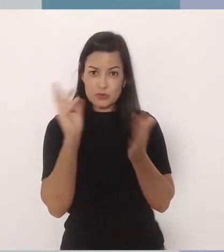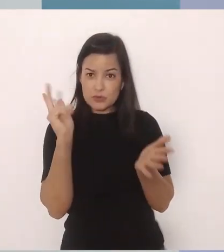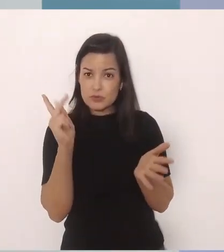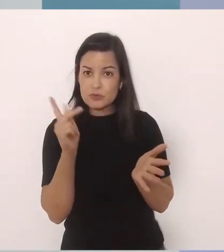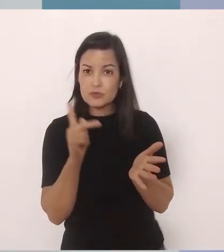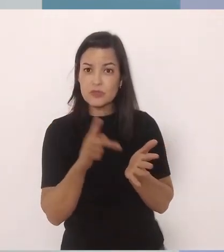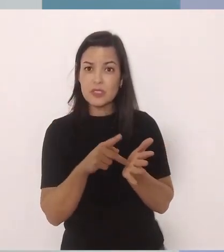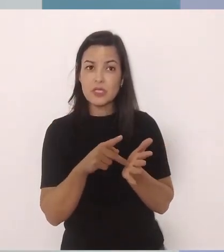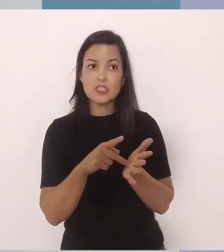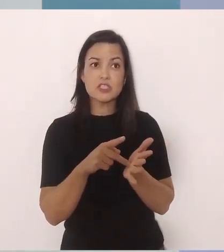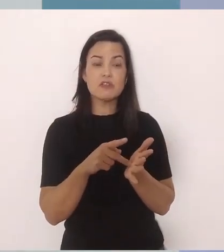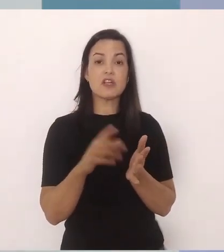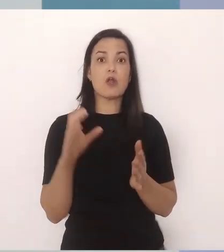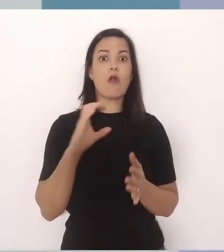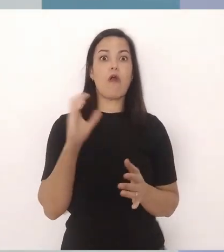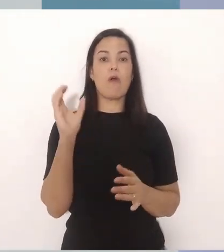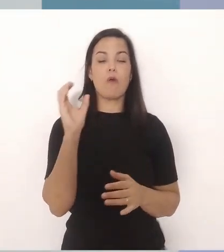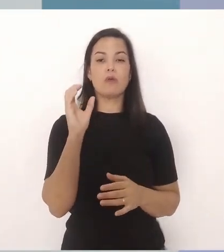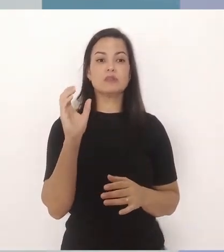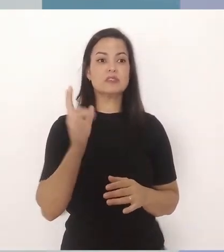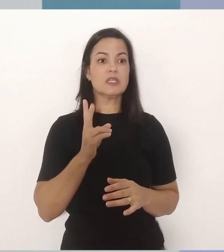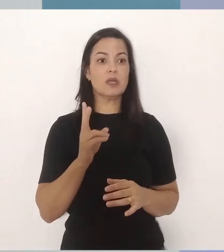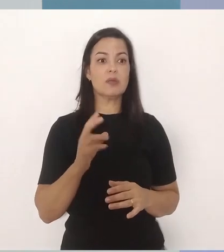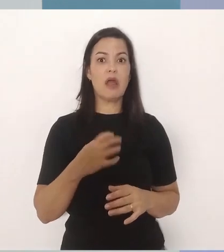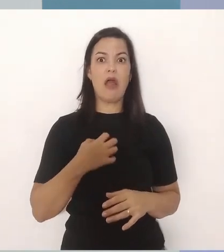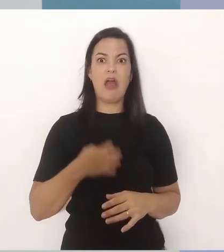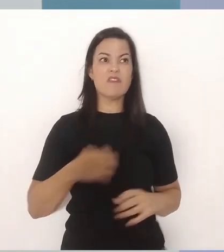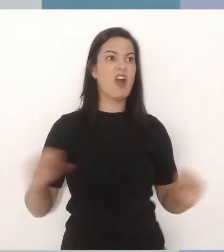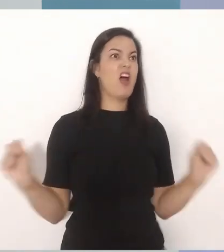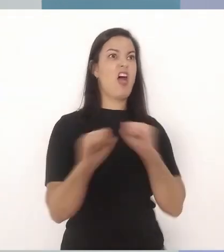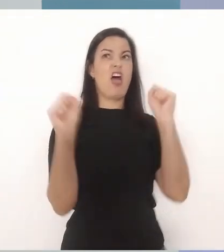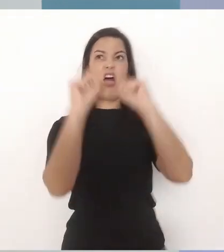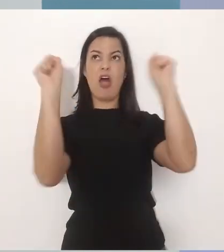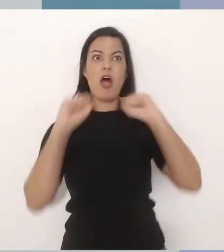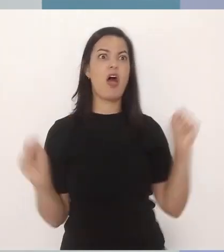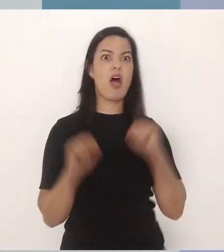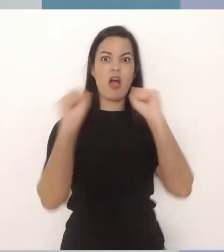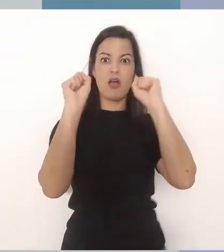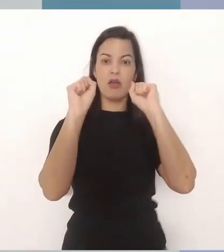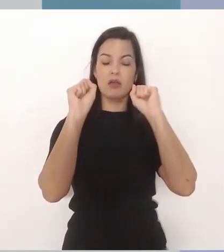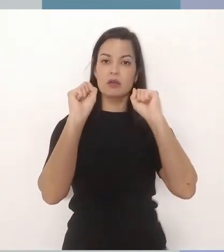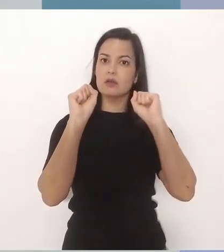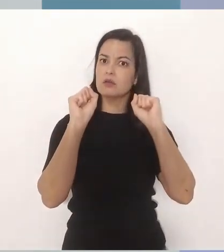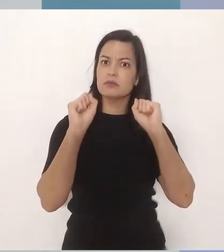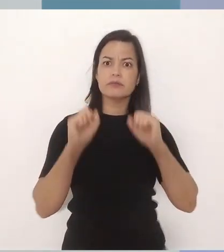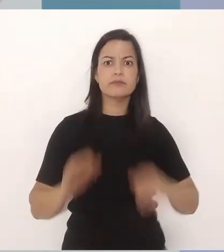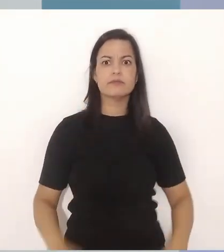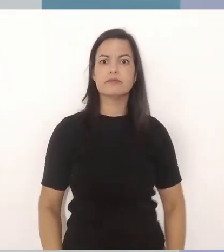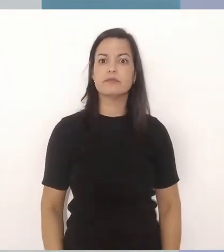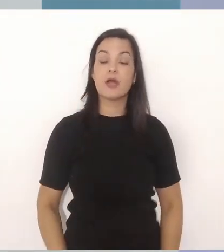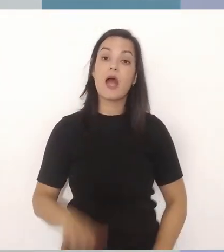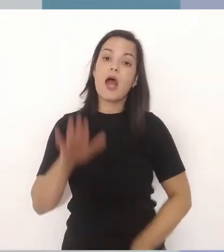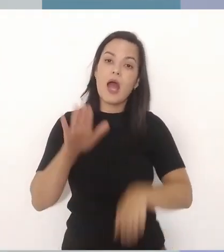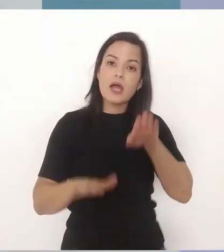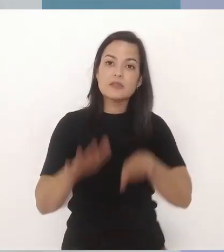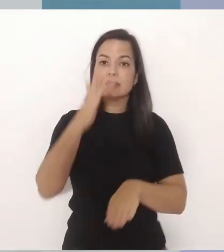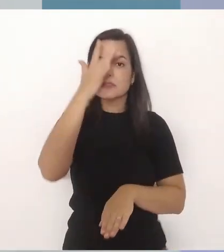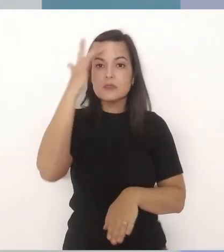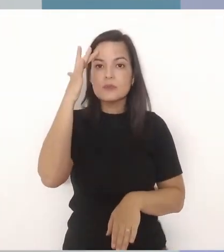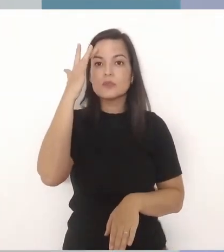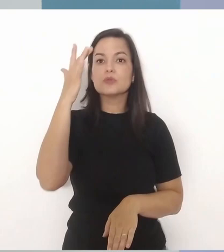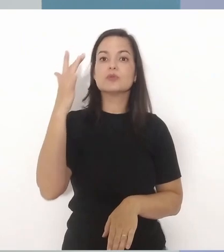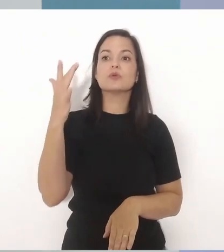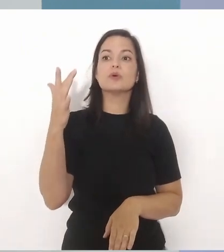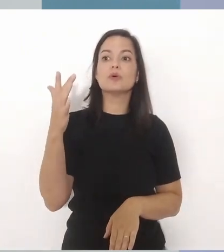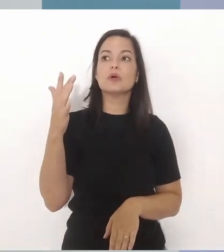fique explodindo de raiva por aí. Porque o que nos faz ter raiva é muitas vezes o desprezo dos outros.